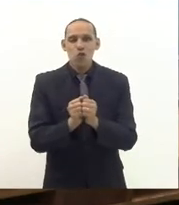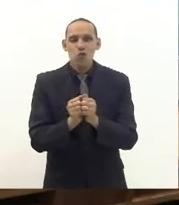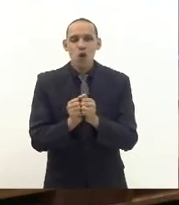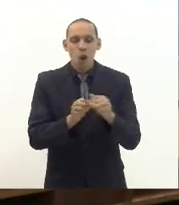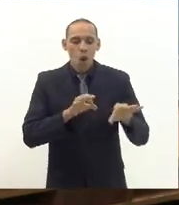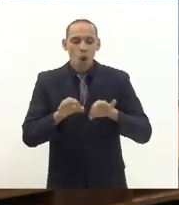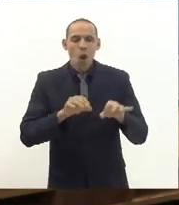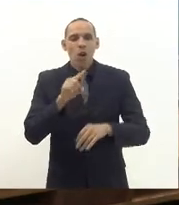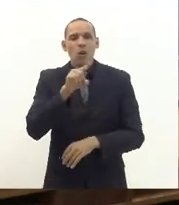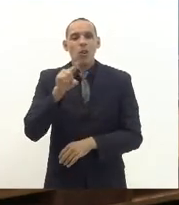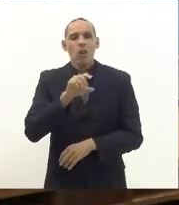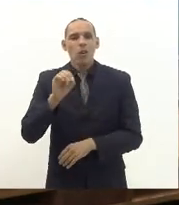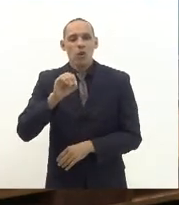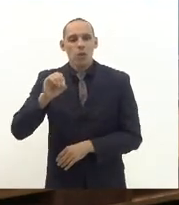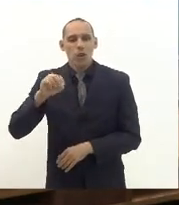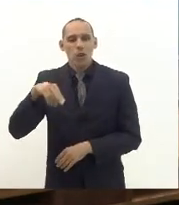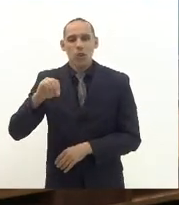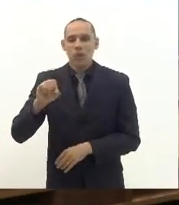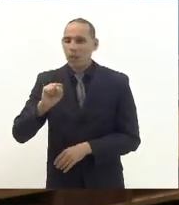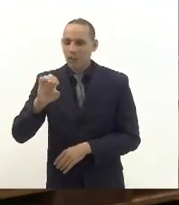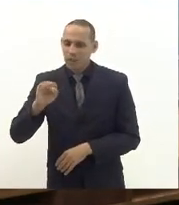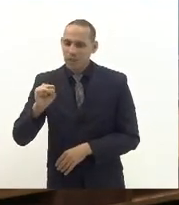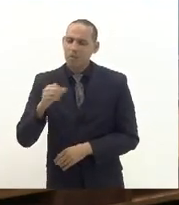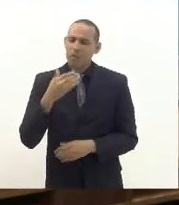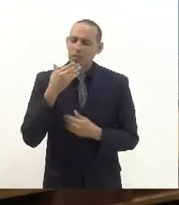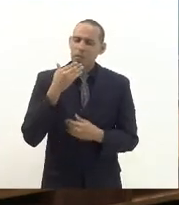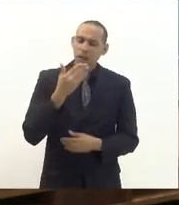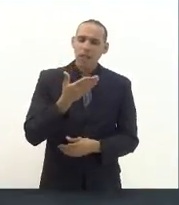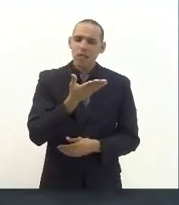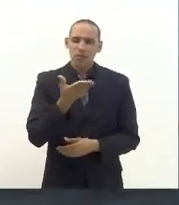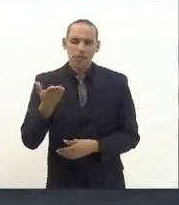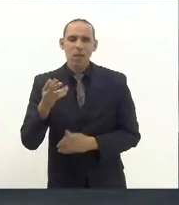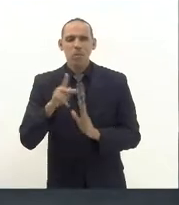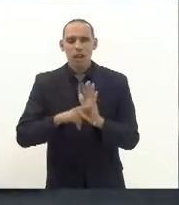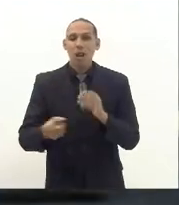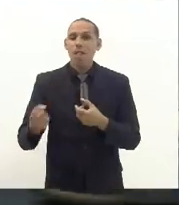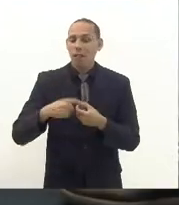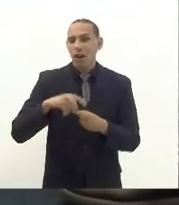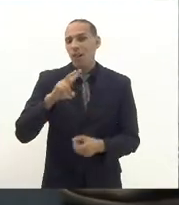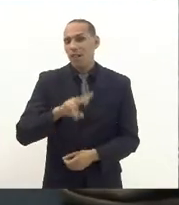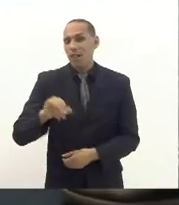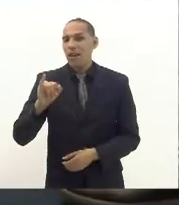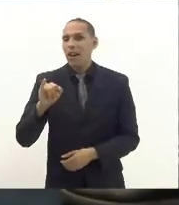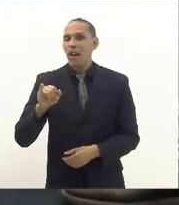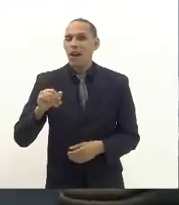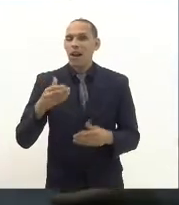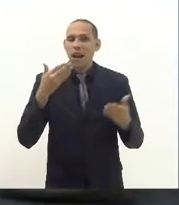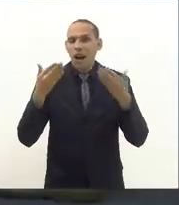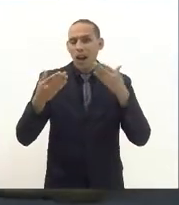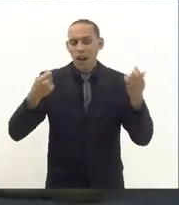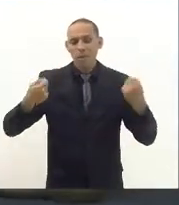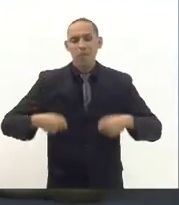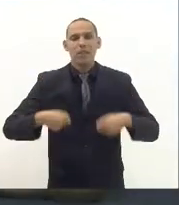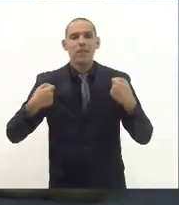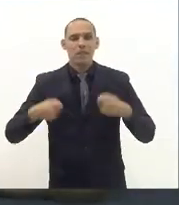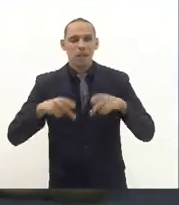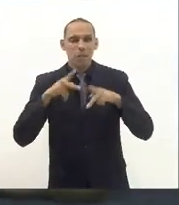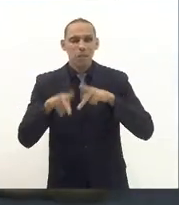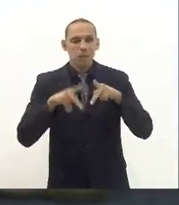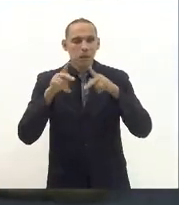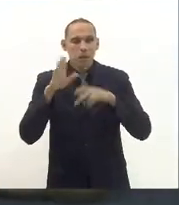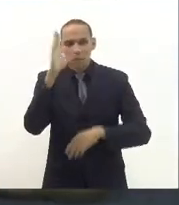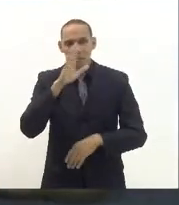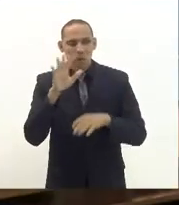controle de zoonose então fica aqui o apelo para nós Paris que o projeto vai voltar e atende Uma demanda é que toda a população